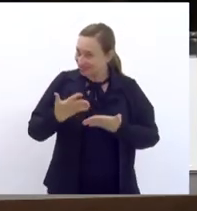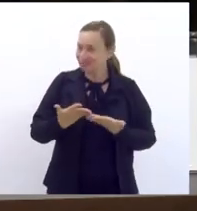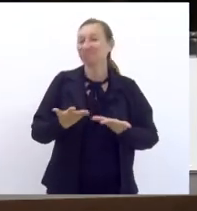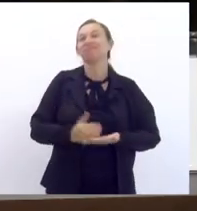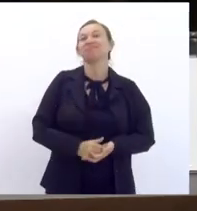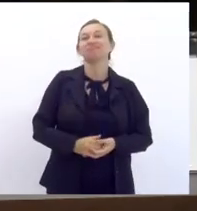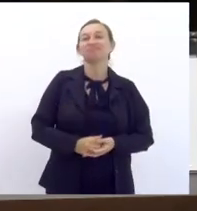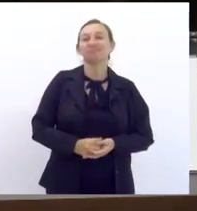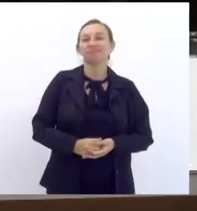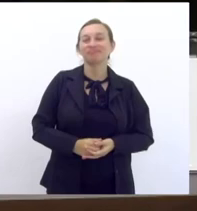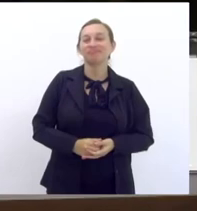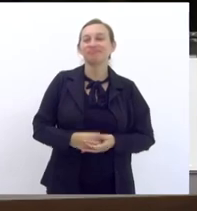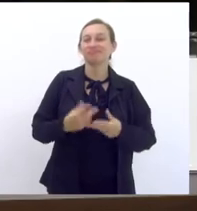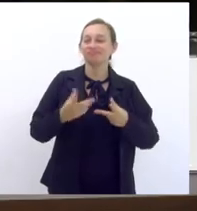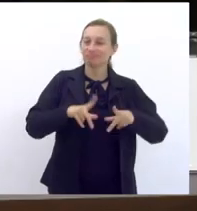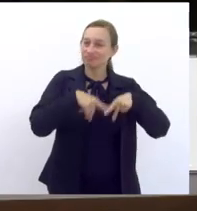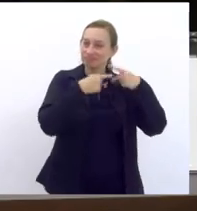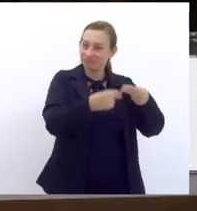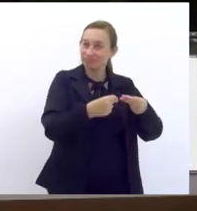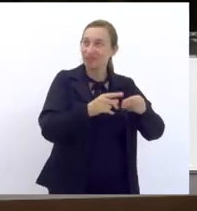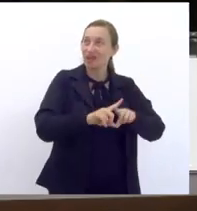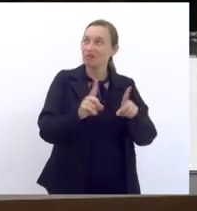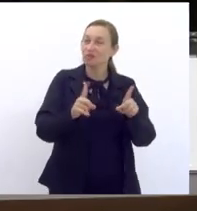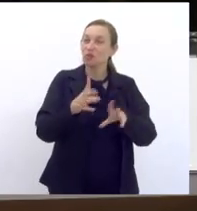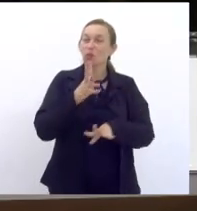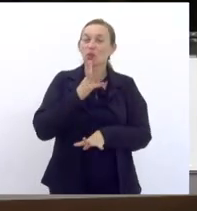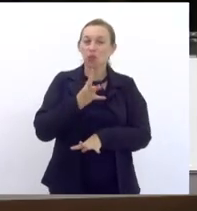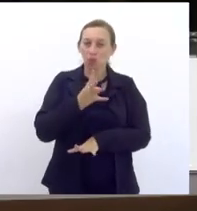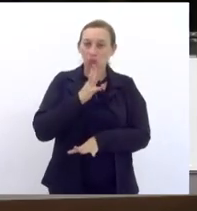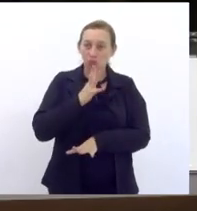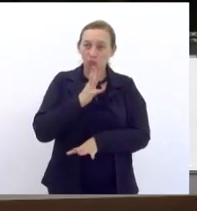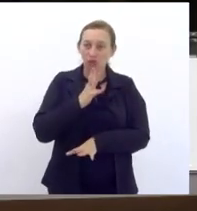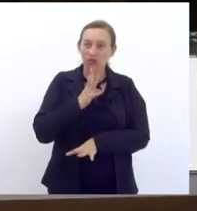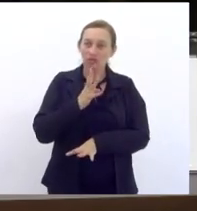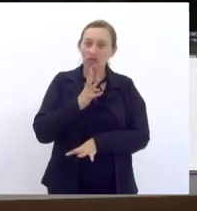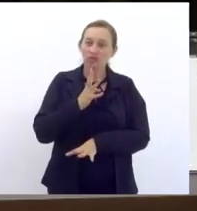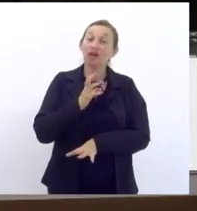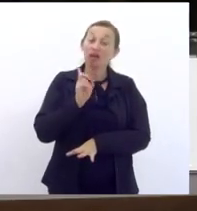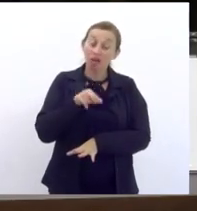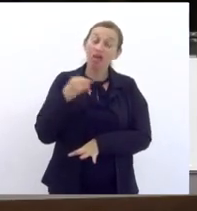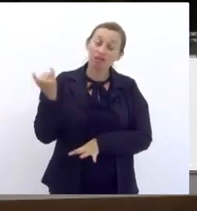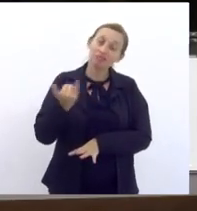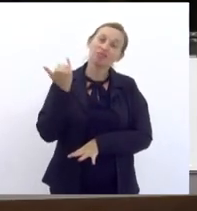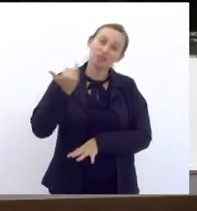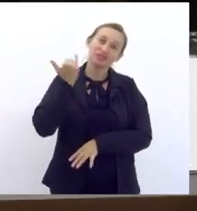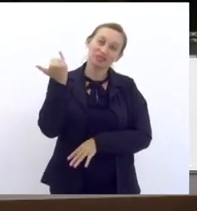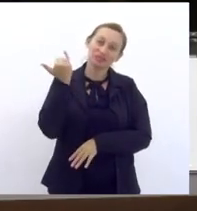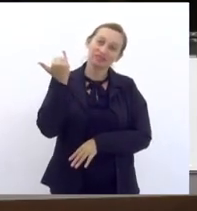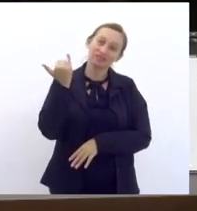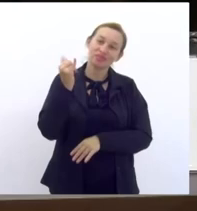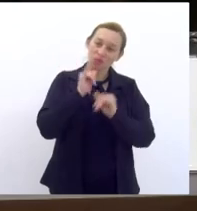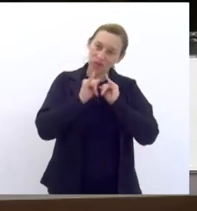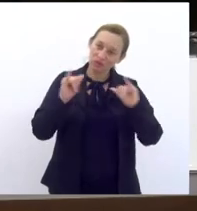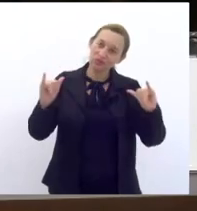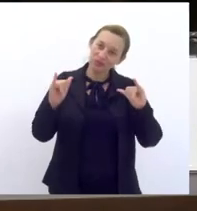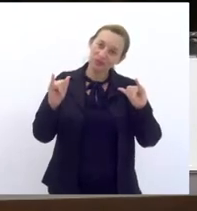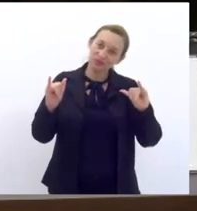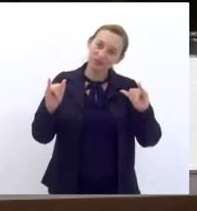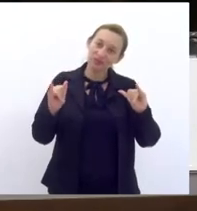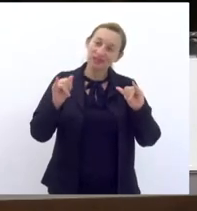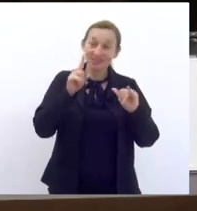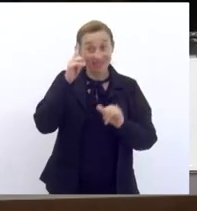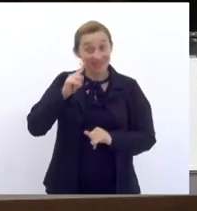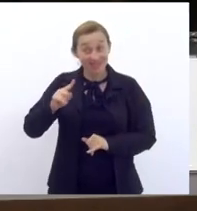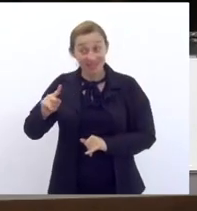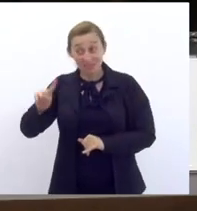não como presente mas como uma forma de reconhecimento de que de que isso é importante o anúncio de que na semana